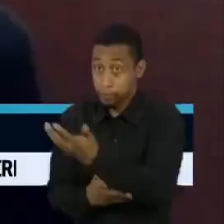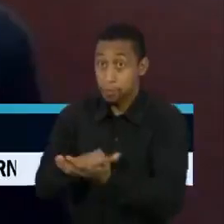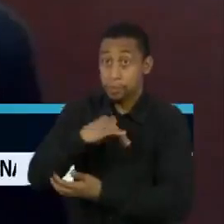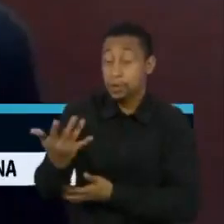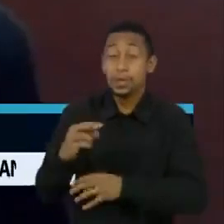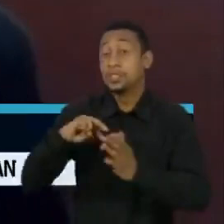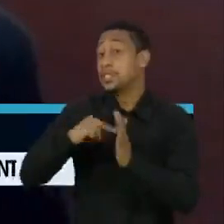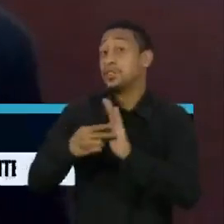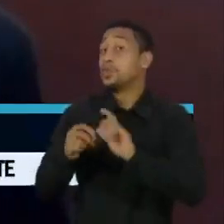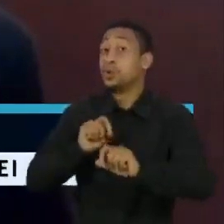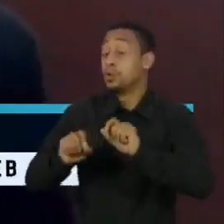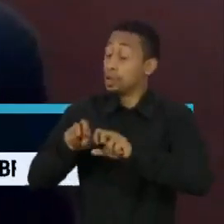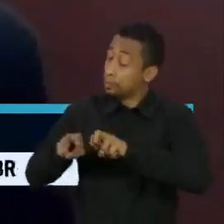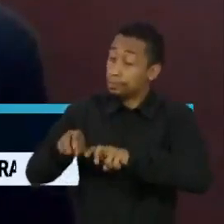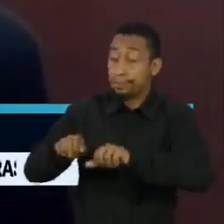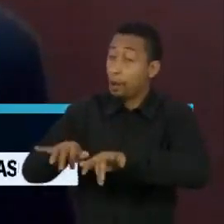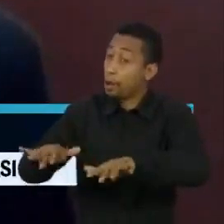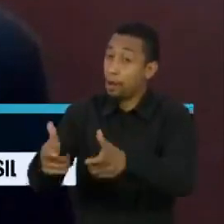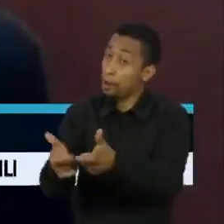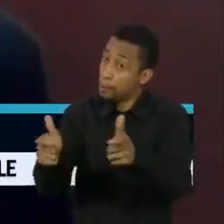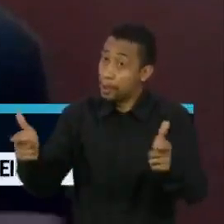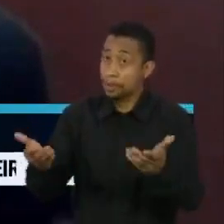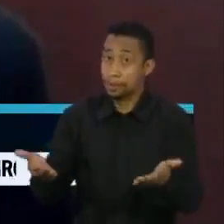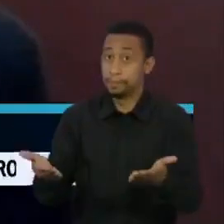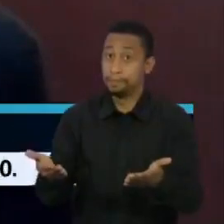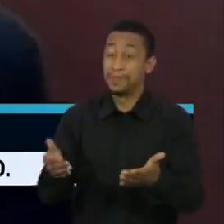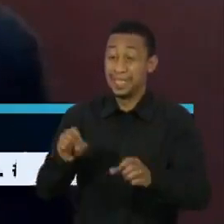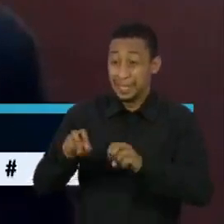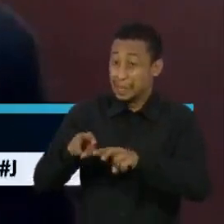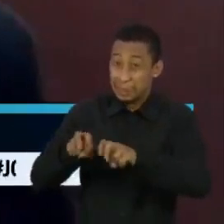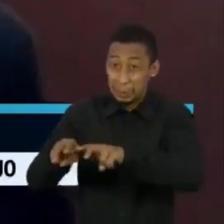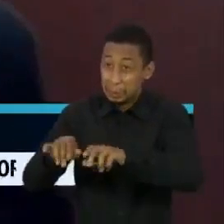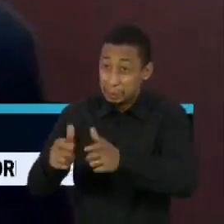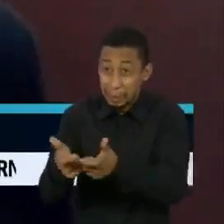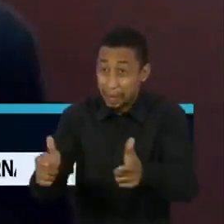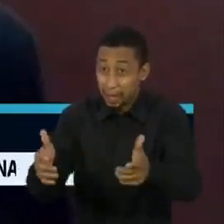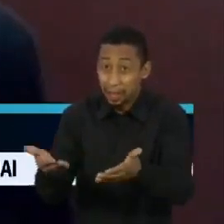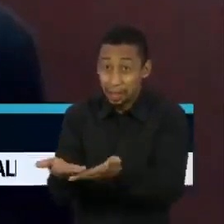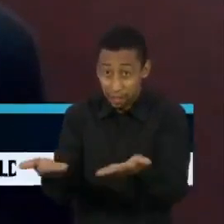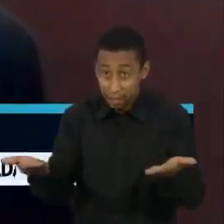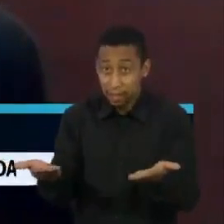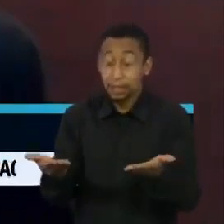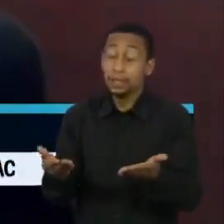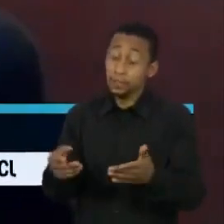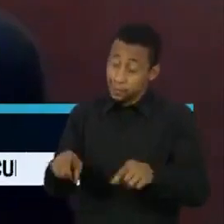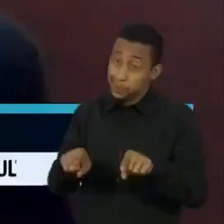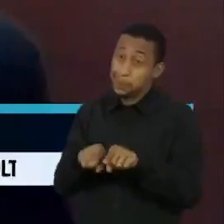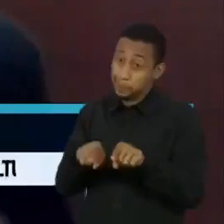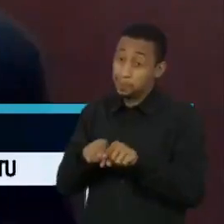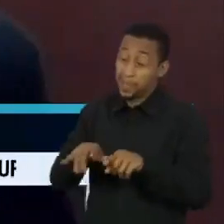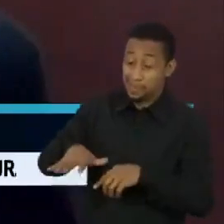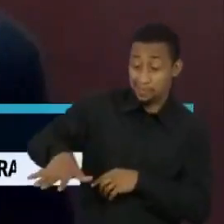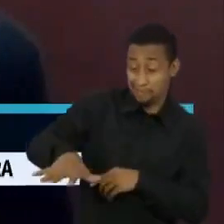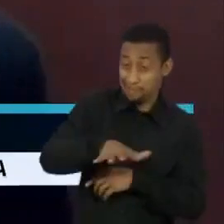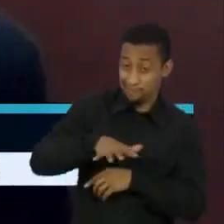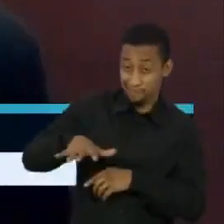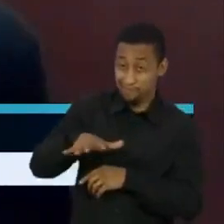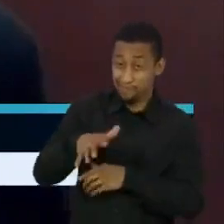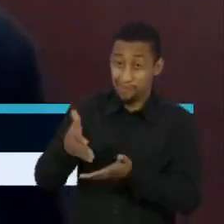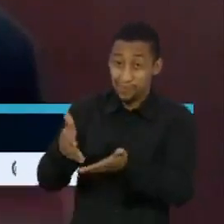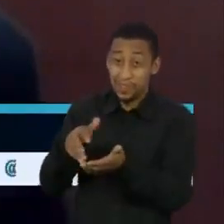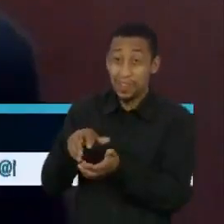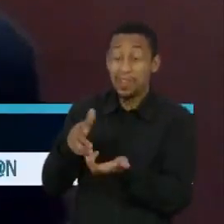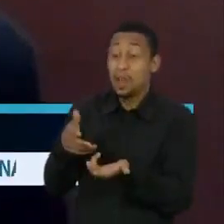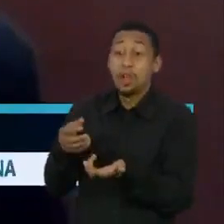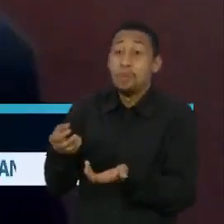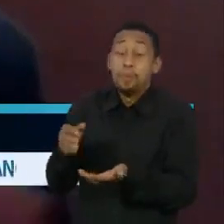dessas doenças zoonóticas. E além da gente aumentar essas doenças que já existem, a gente também está criando um ambiente perfeito para um